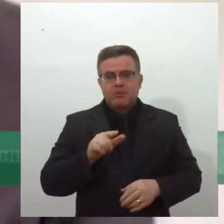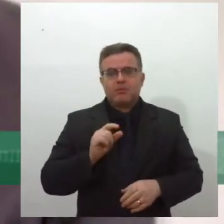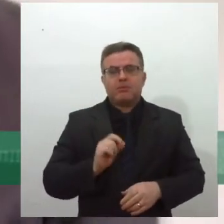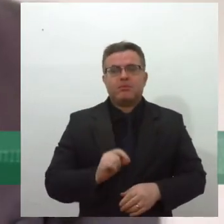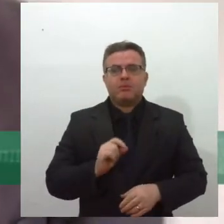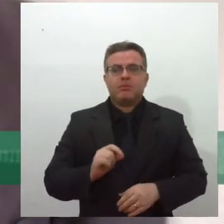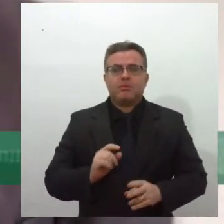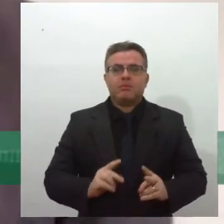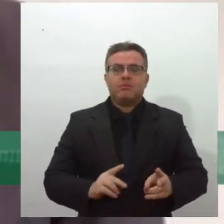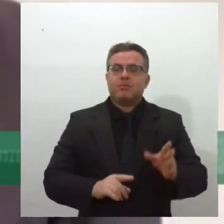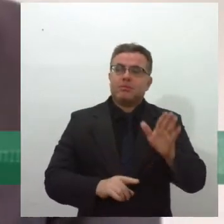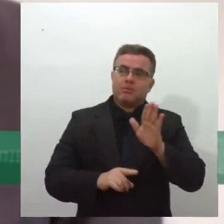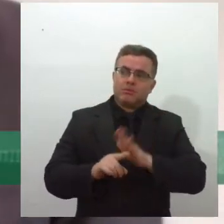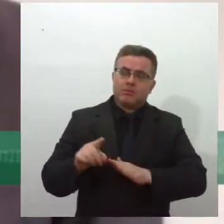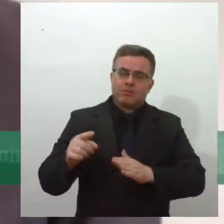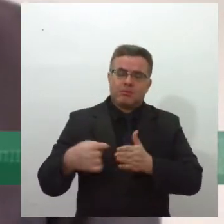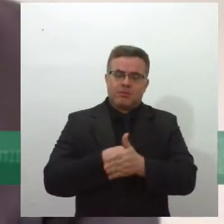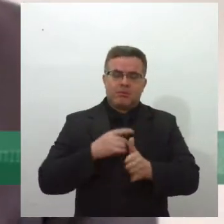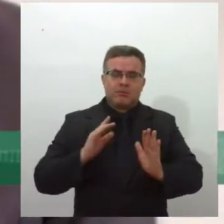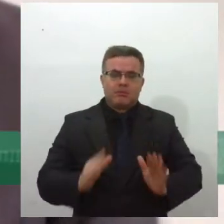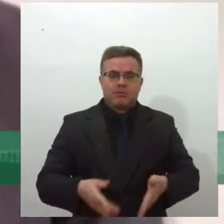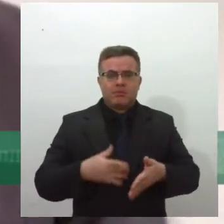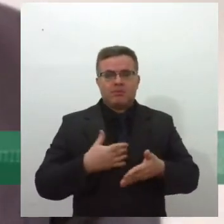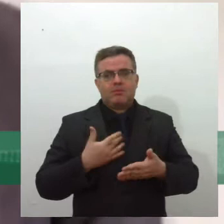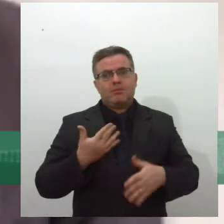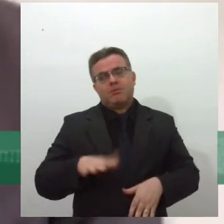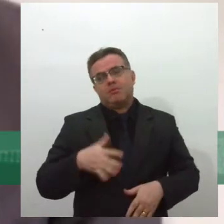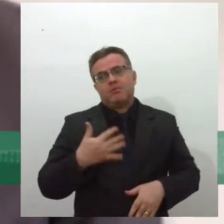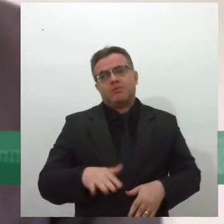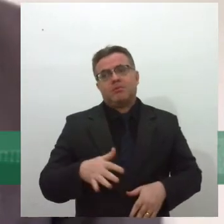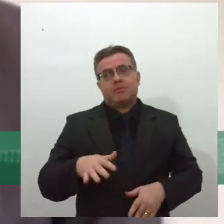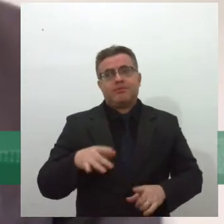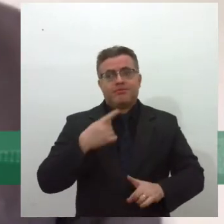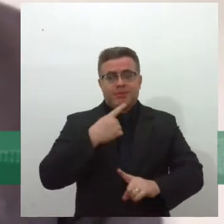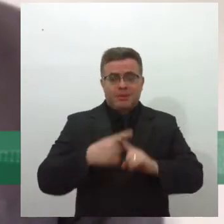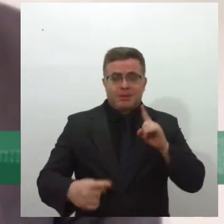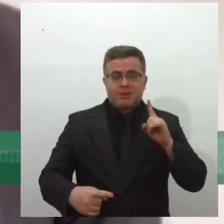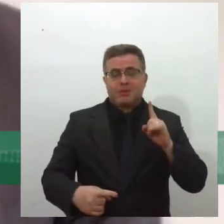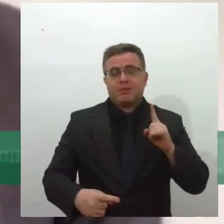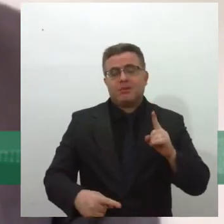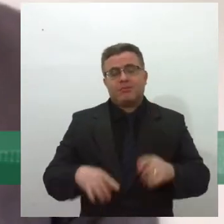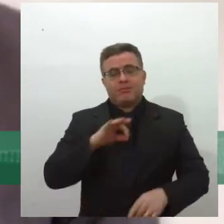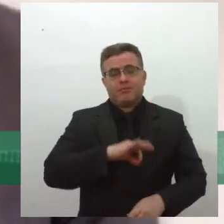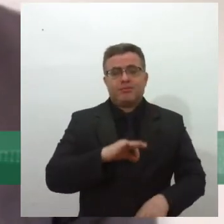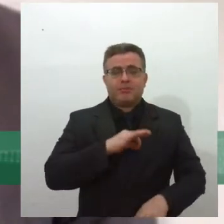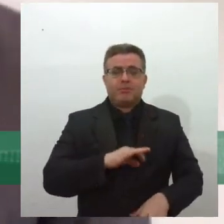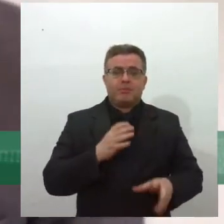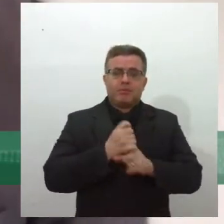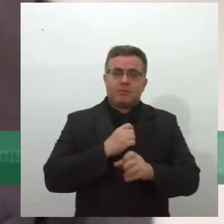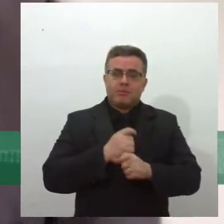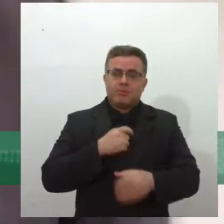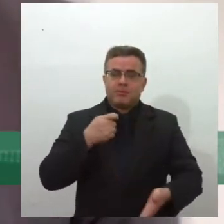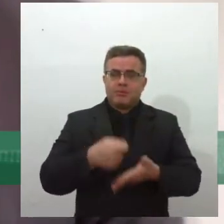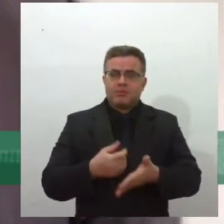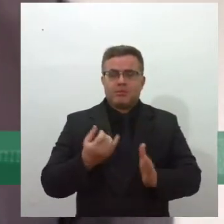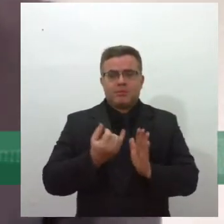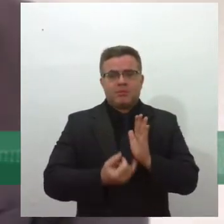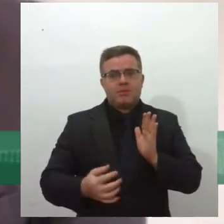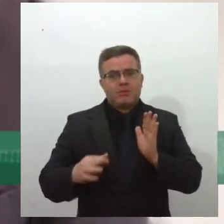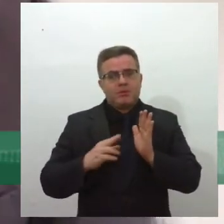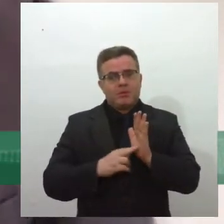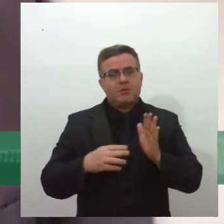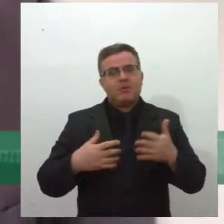sua pergunta, é exatamente quase um terço da renda, né? Nós temos uma tributação alta de imposto de renda, que é